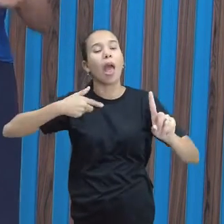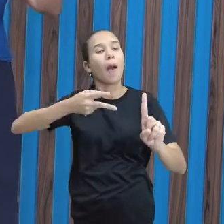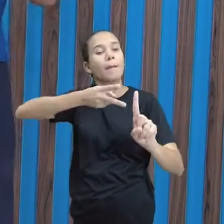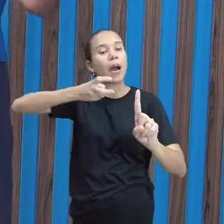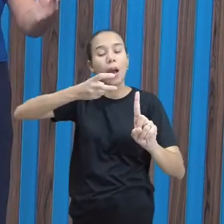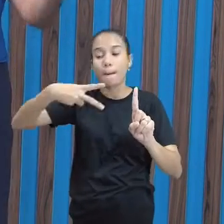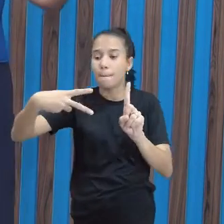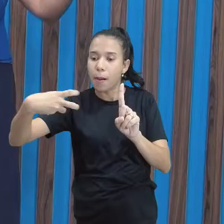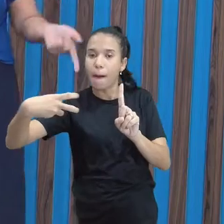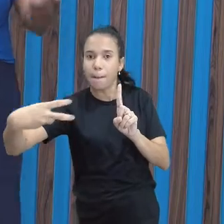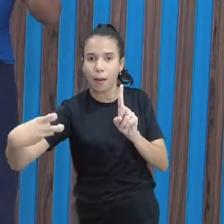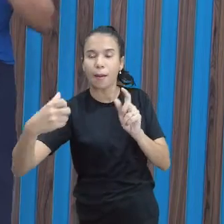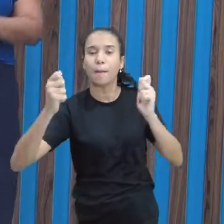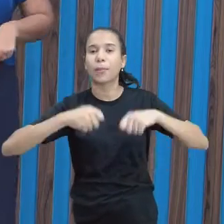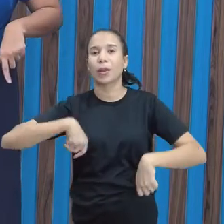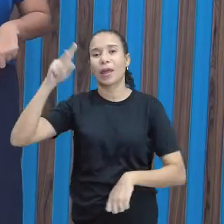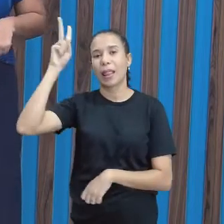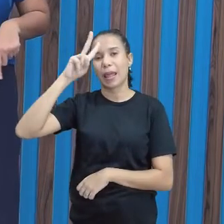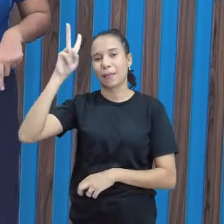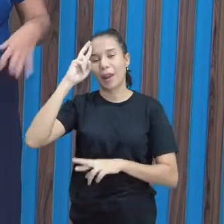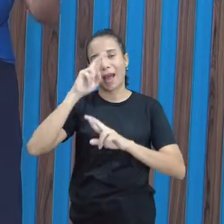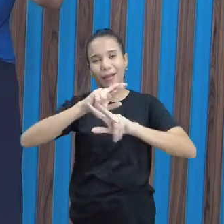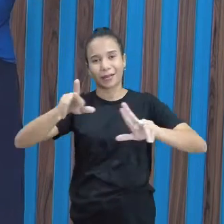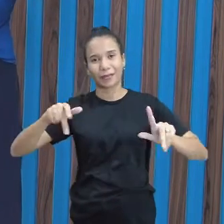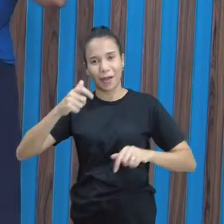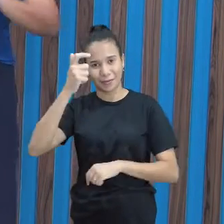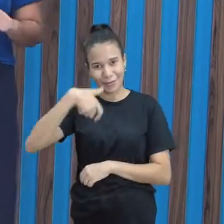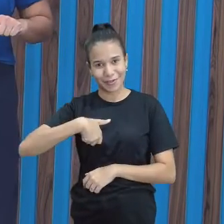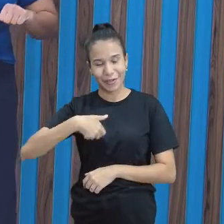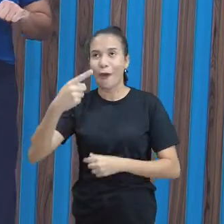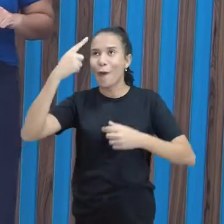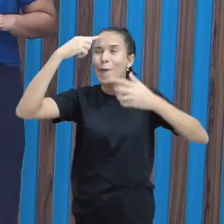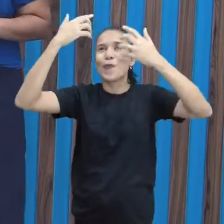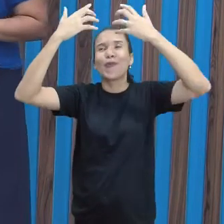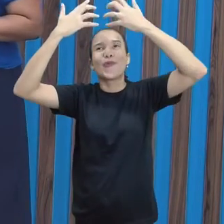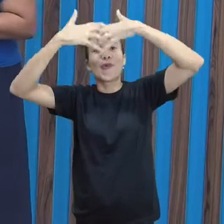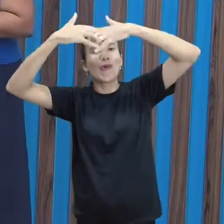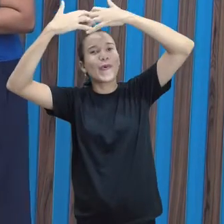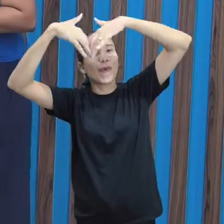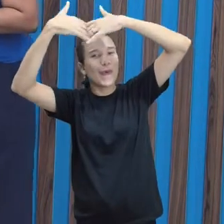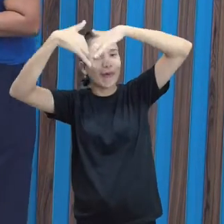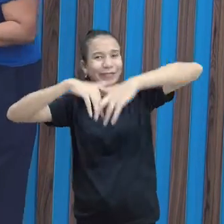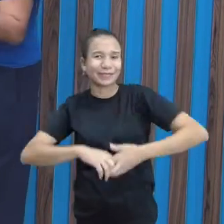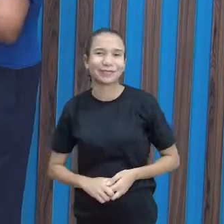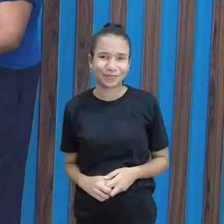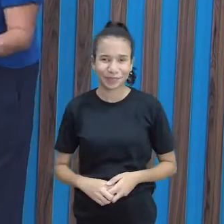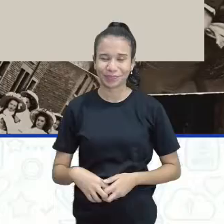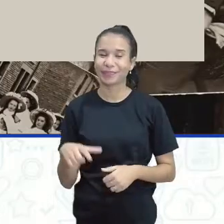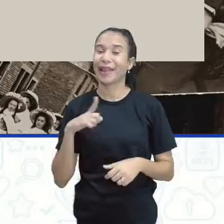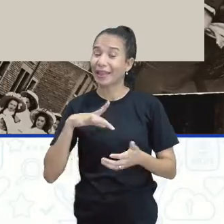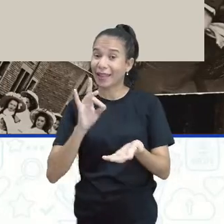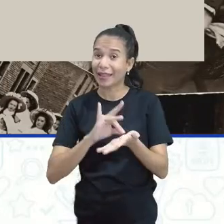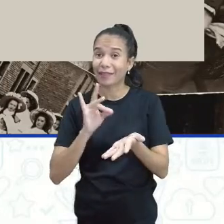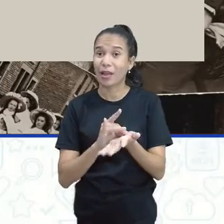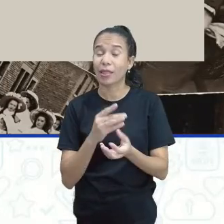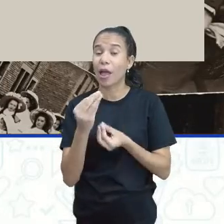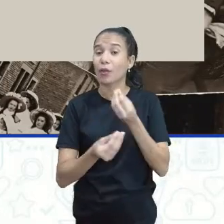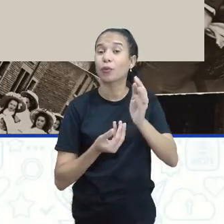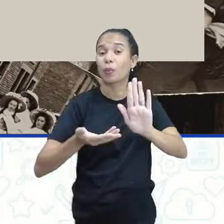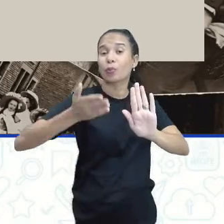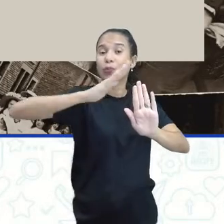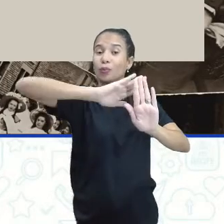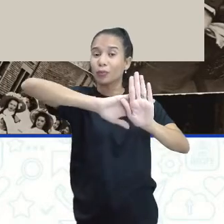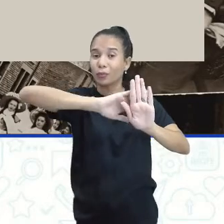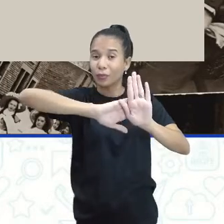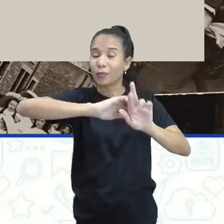ser recordado de maneiras diferentes. Fiquem aí refletindo sobre isso. E aí, traz marcas de